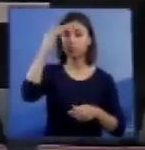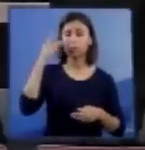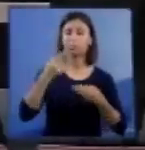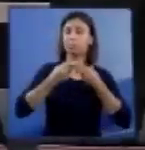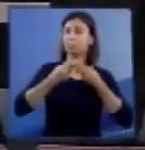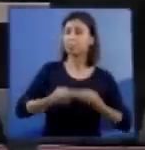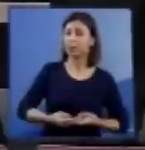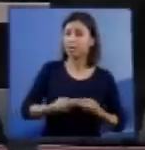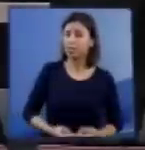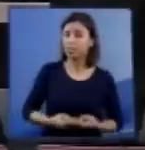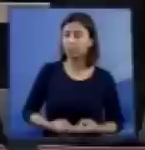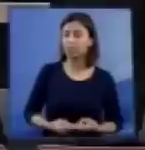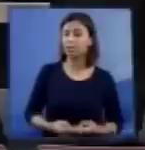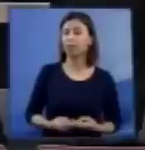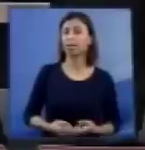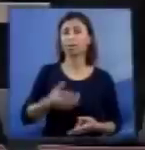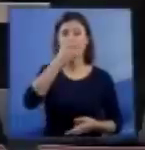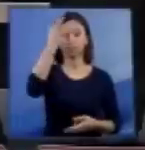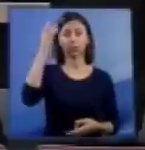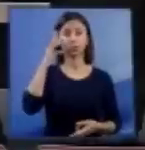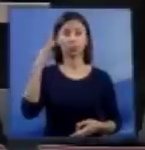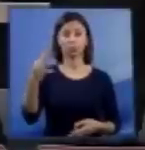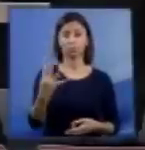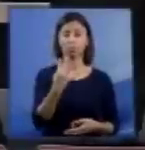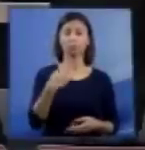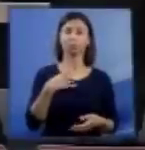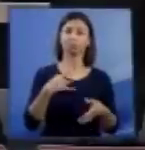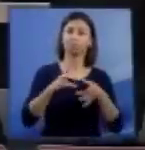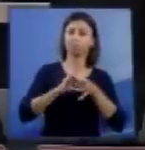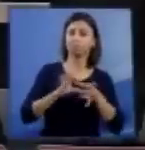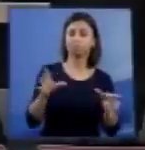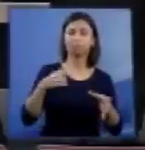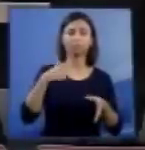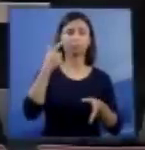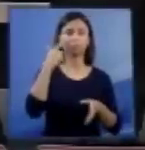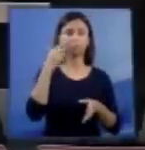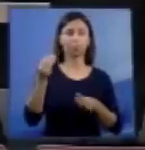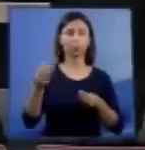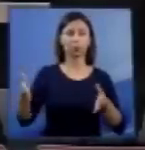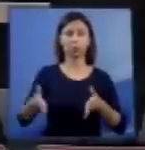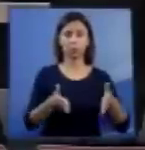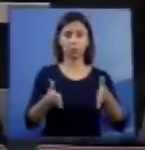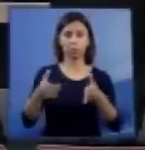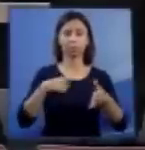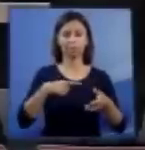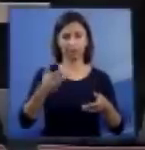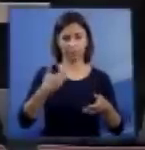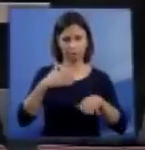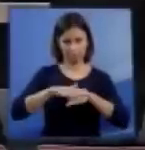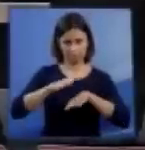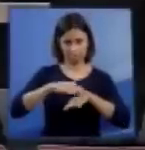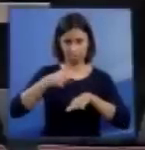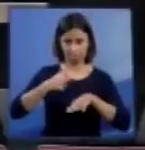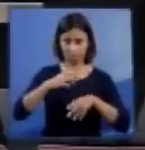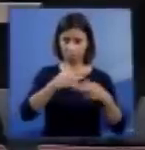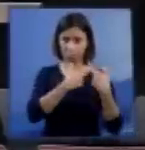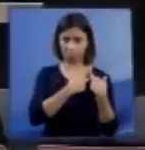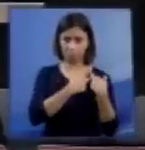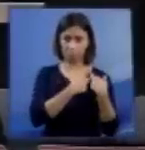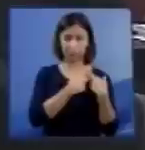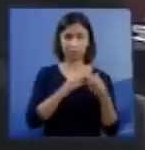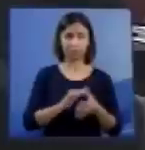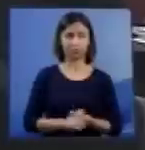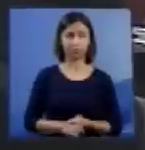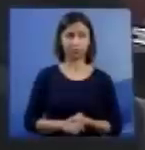né e me permitiria conduzir a audiência ilustre